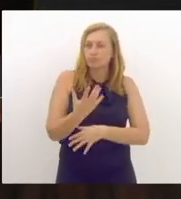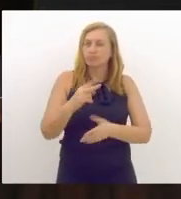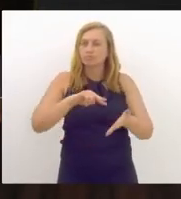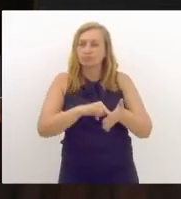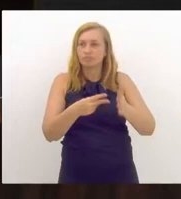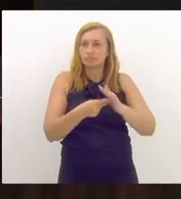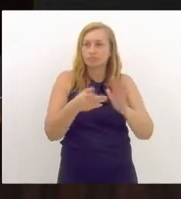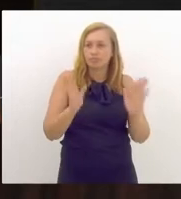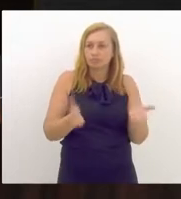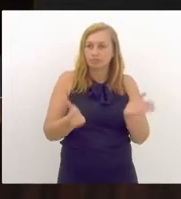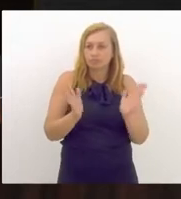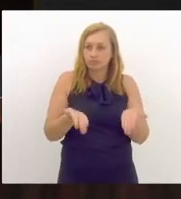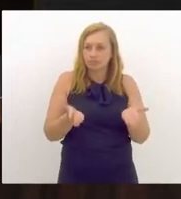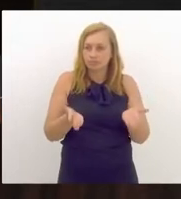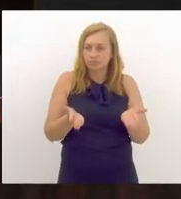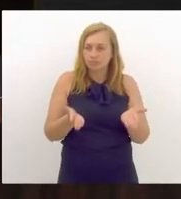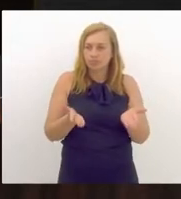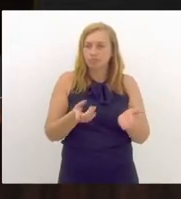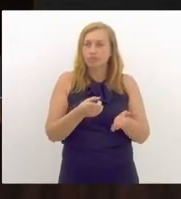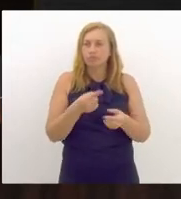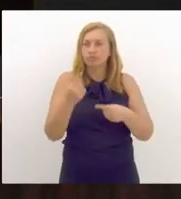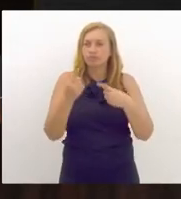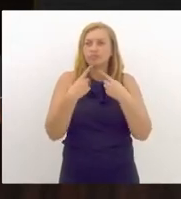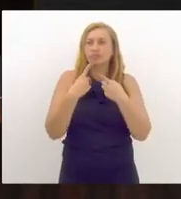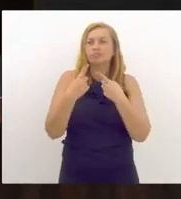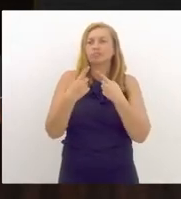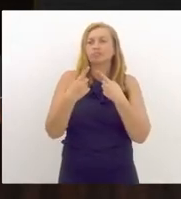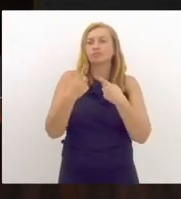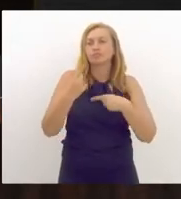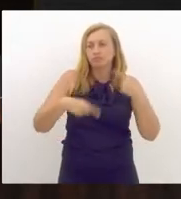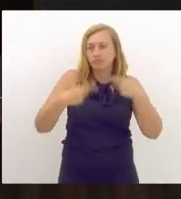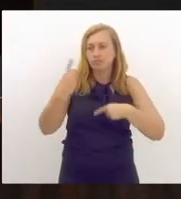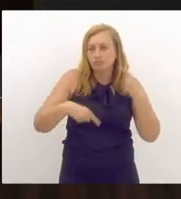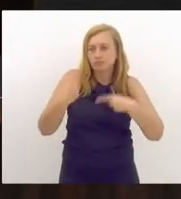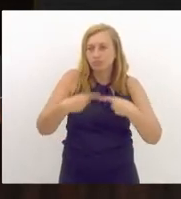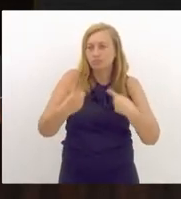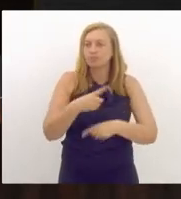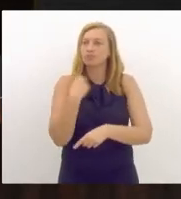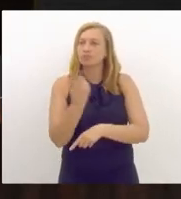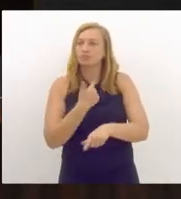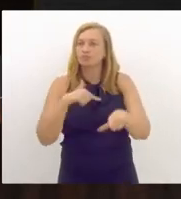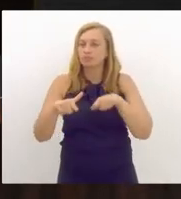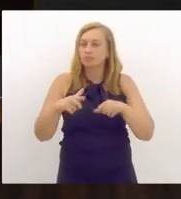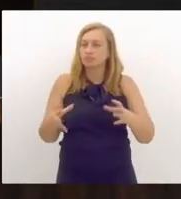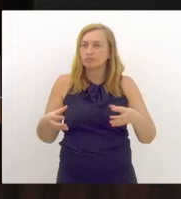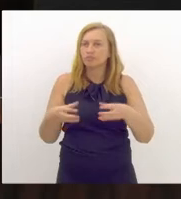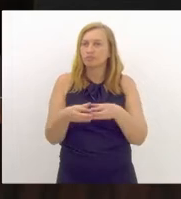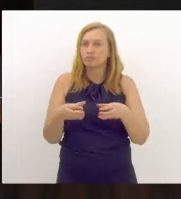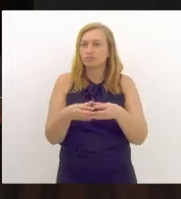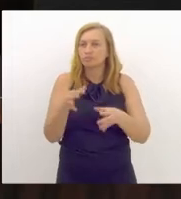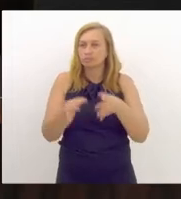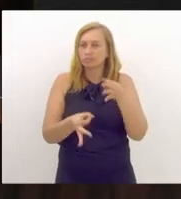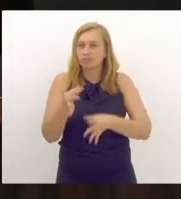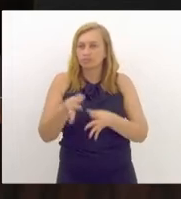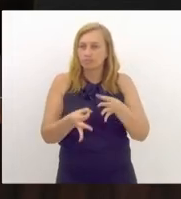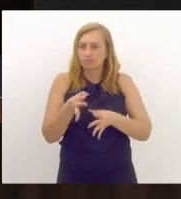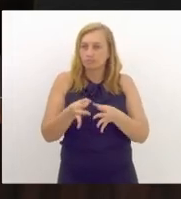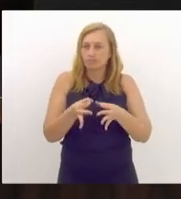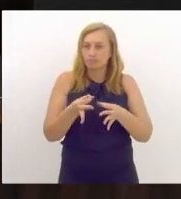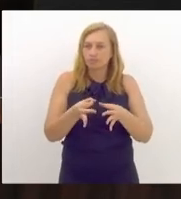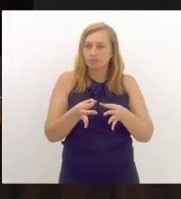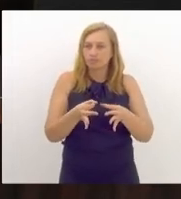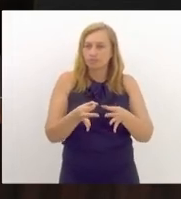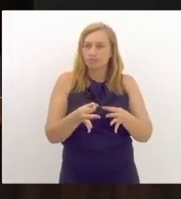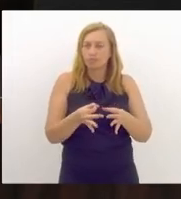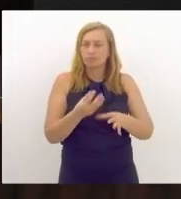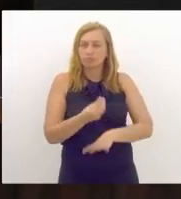Elas hoje uma coisa que a gente discutia muito na nossa mandata com a nossa equipe da jurídica as condições da classe